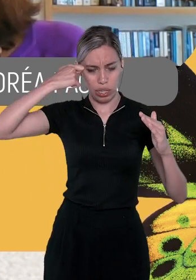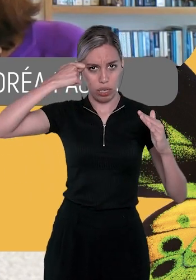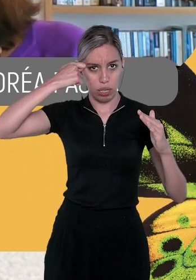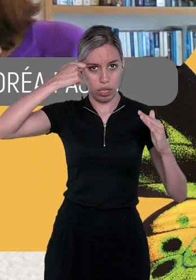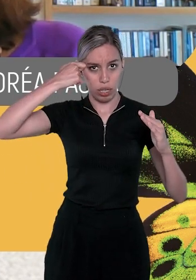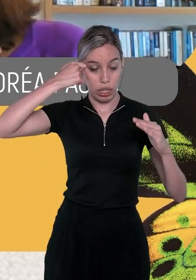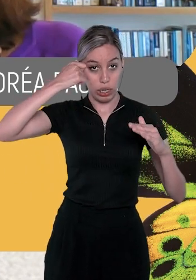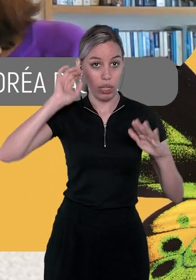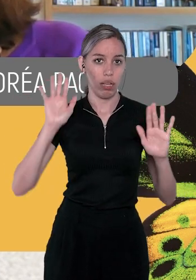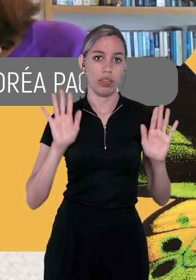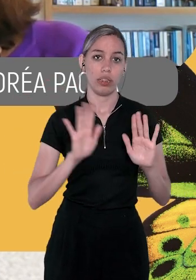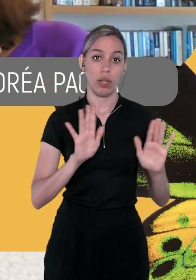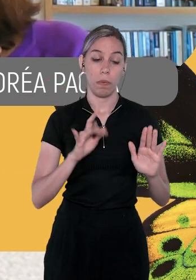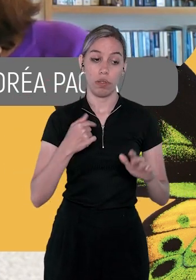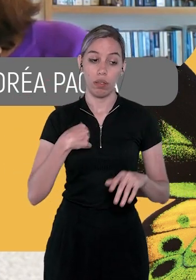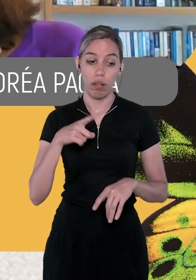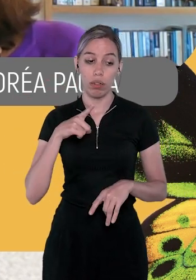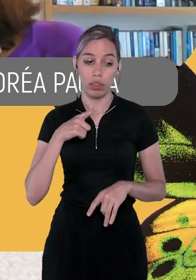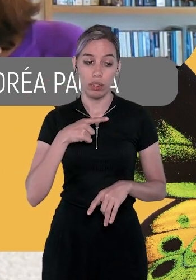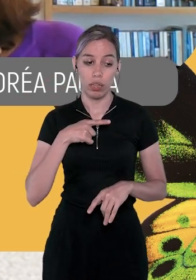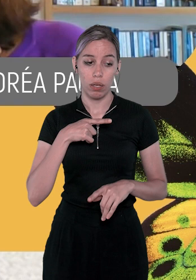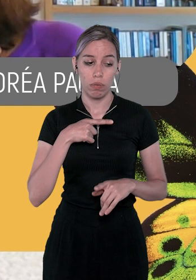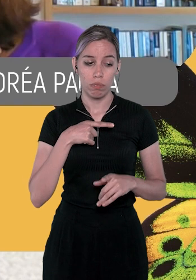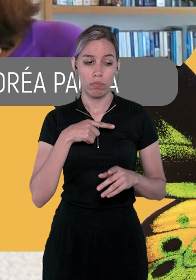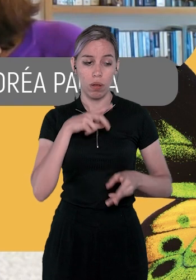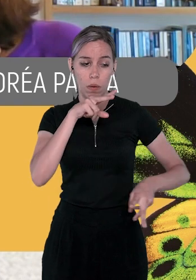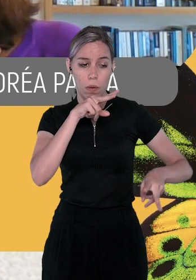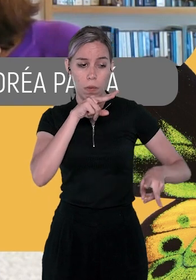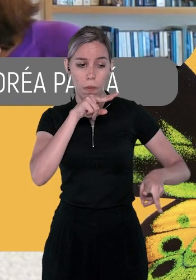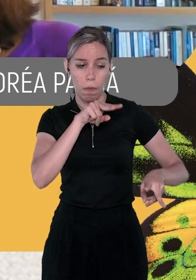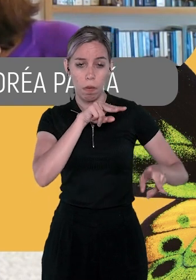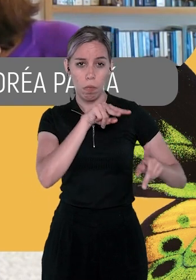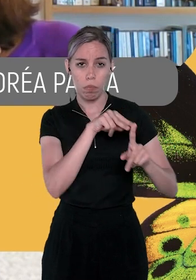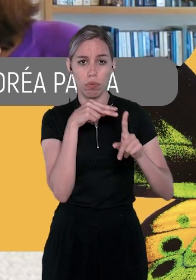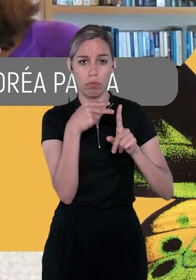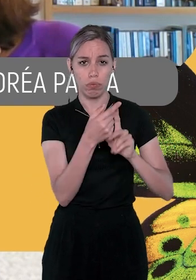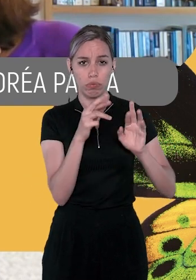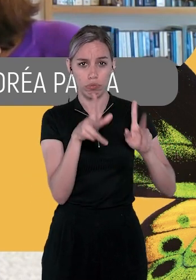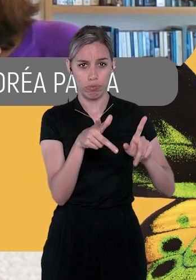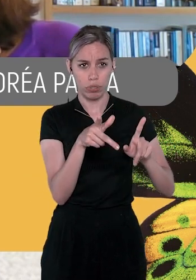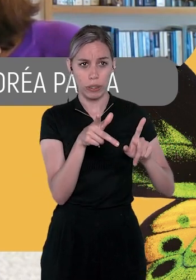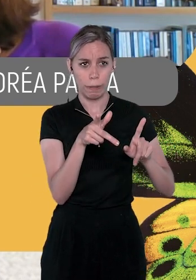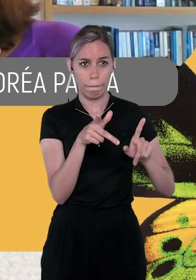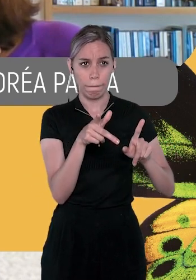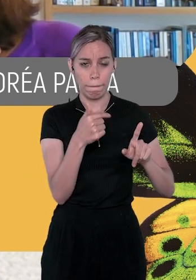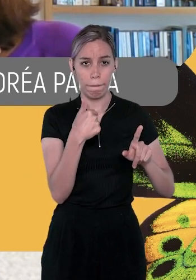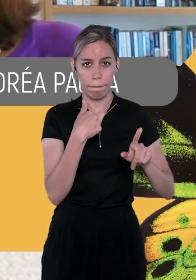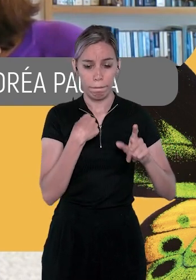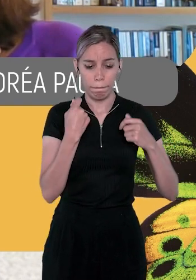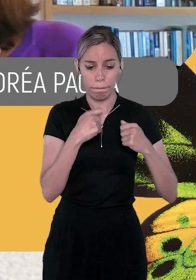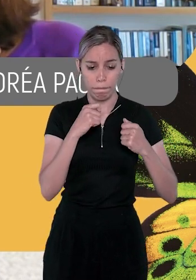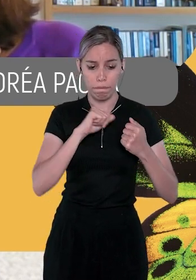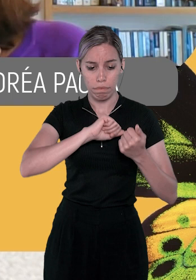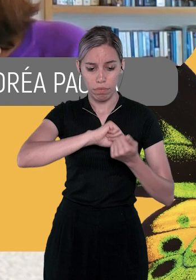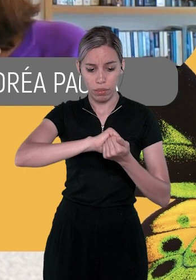E por ser a mentalidade da Casa Grande, eu tenho uma determinada maneira de ver o mundo, que eu tenho que me reeducar para ver